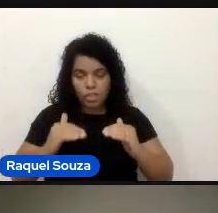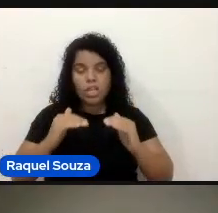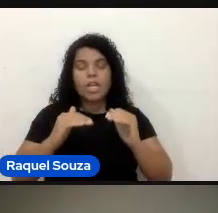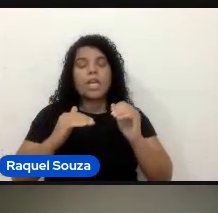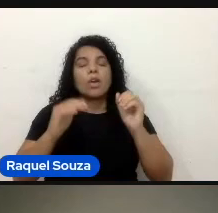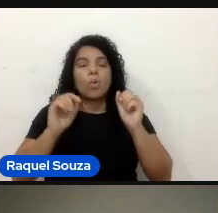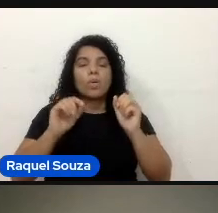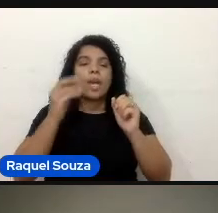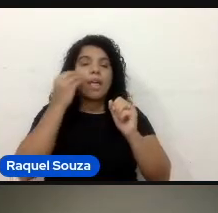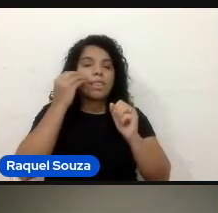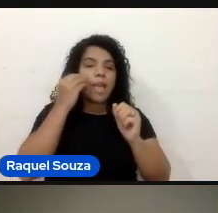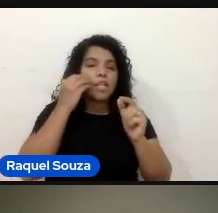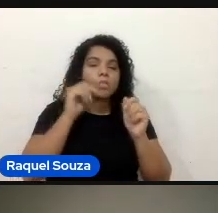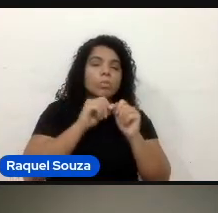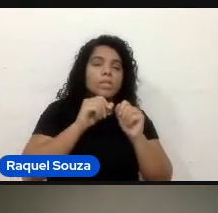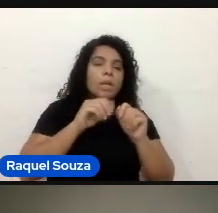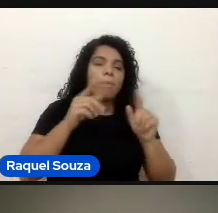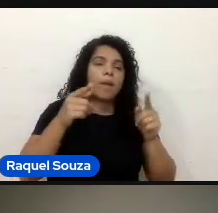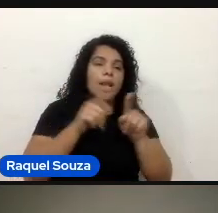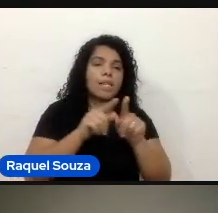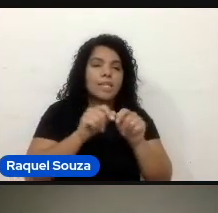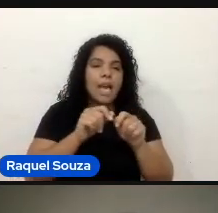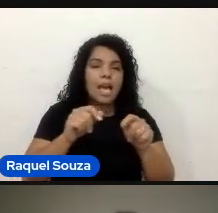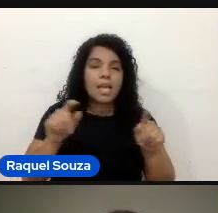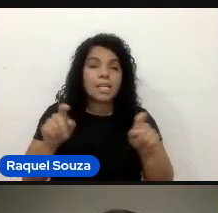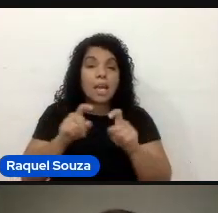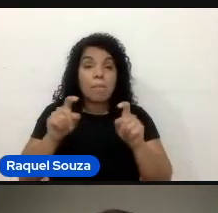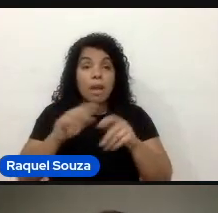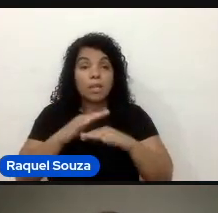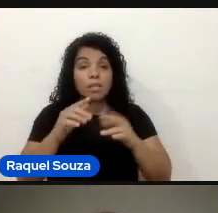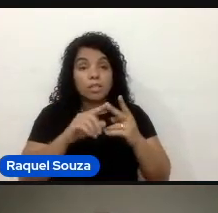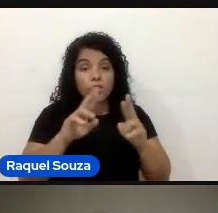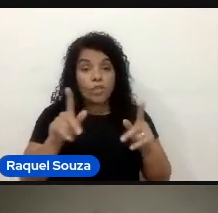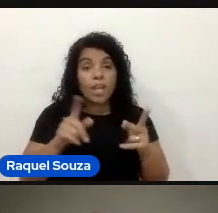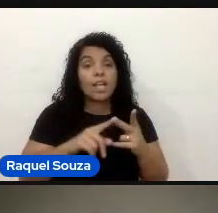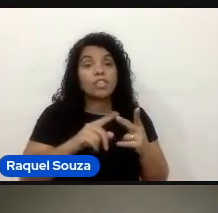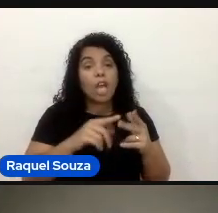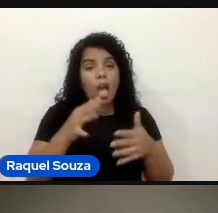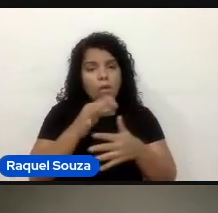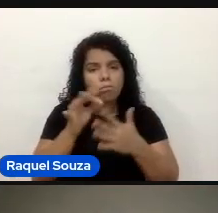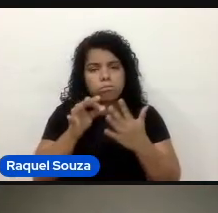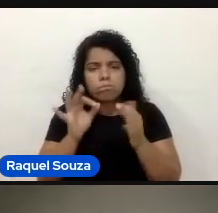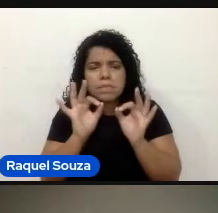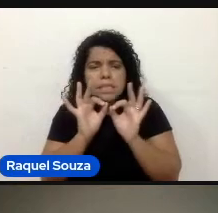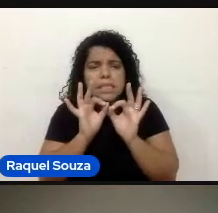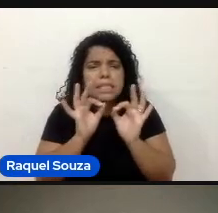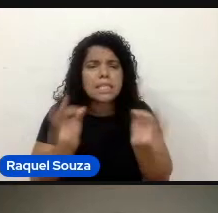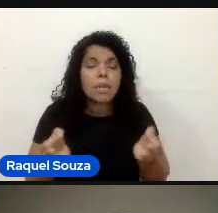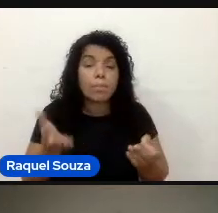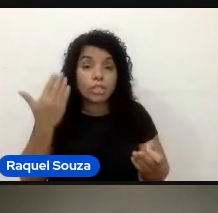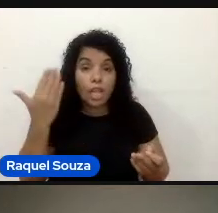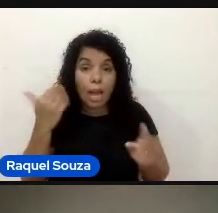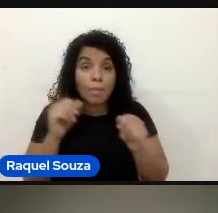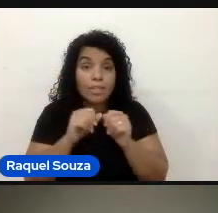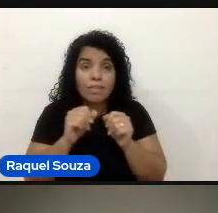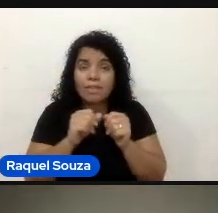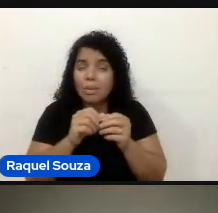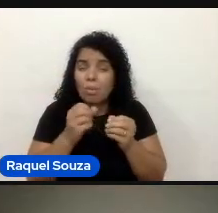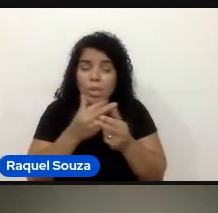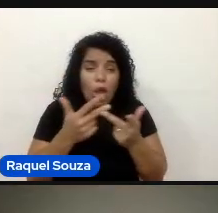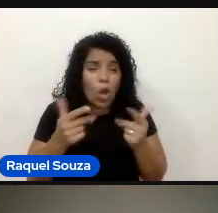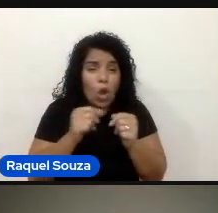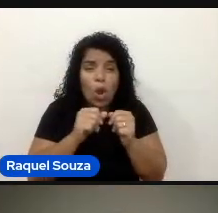máquinas diferentes. A configuração ficou muito simples, antigamente com o Jest tinha que fazer muita coisa para habilitar, por